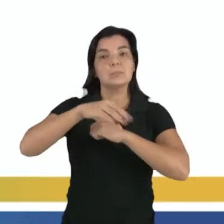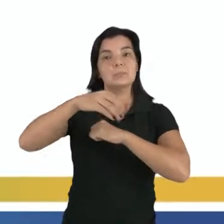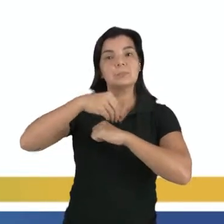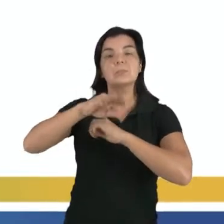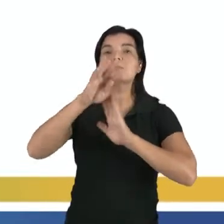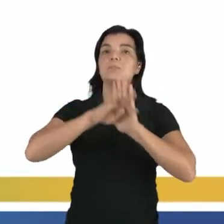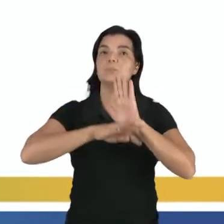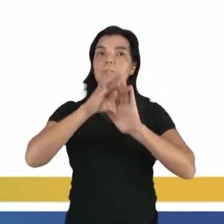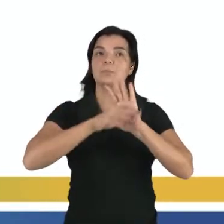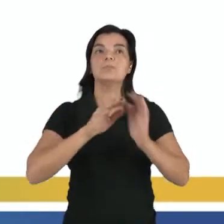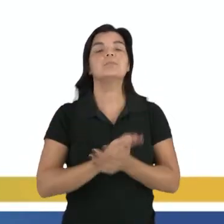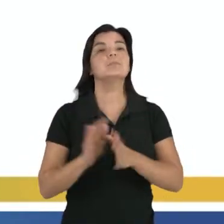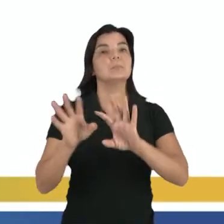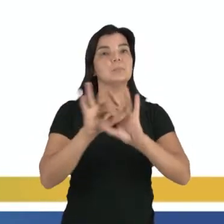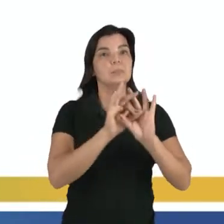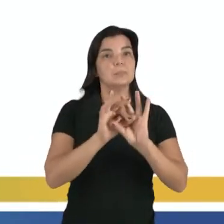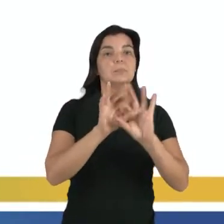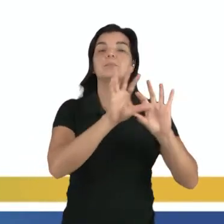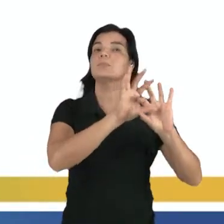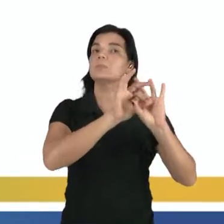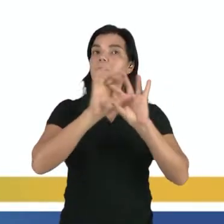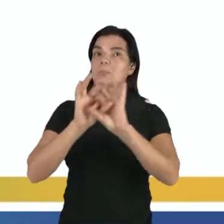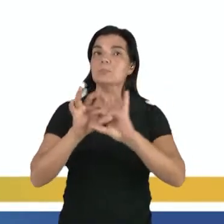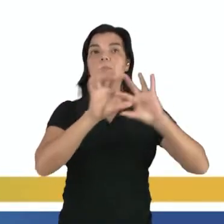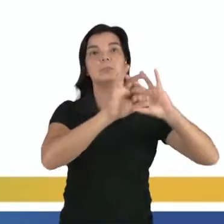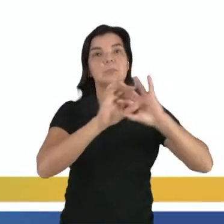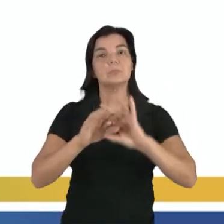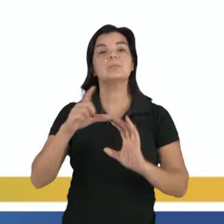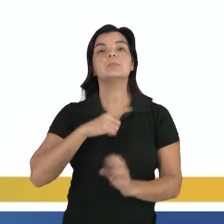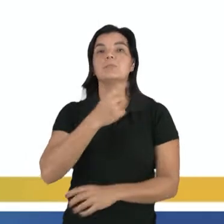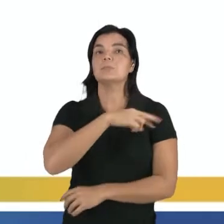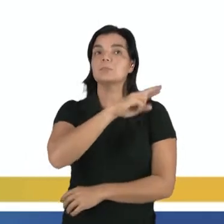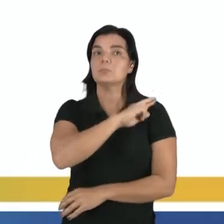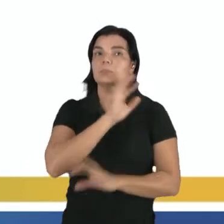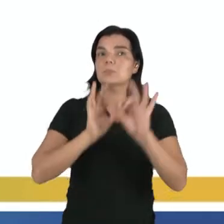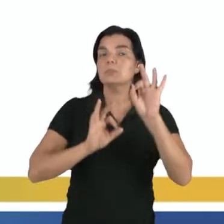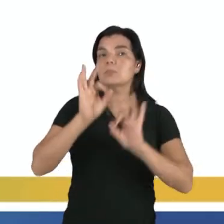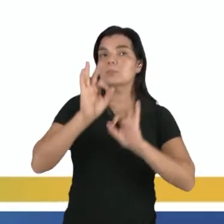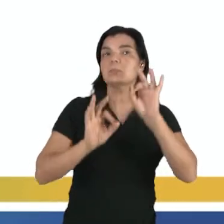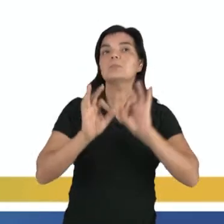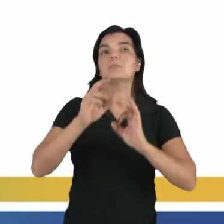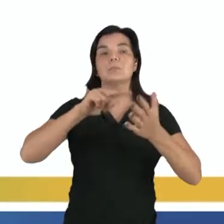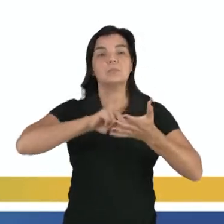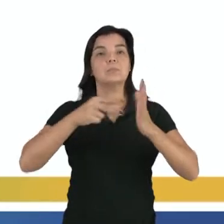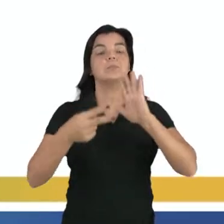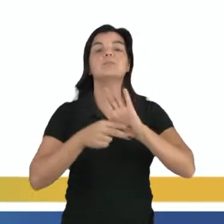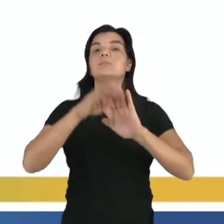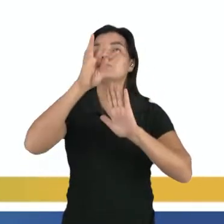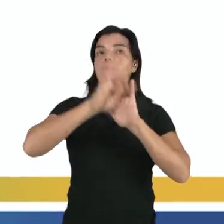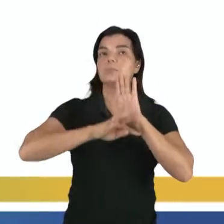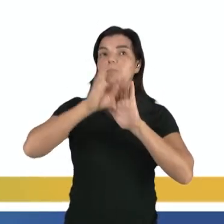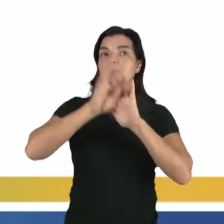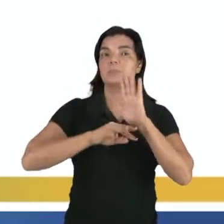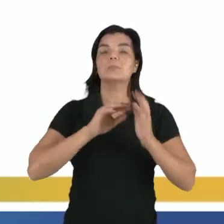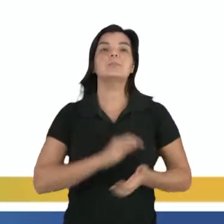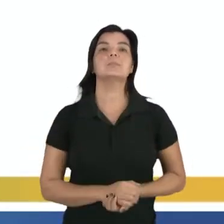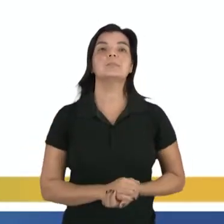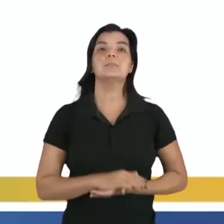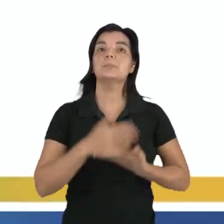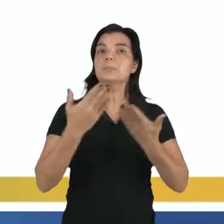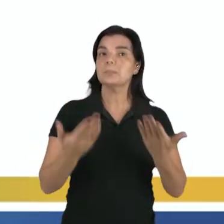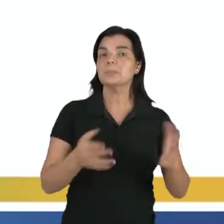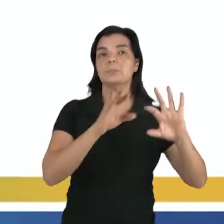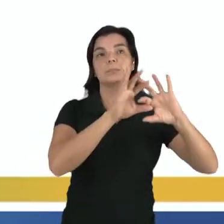da mensagem transmitida no texto. Aliada à coesão, a coerência tem como função a construção dos sentidos